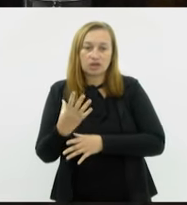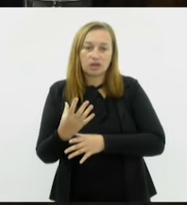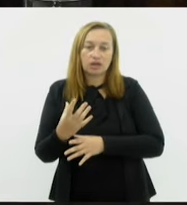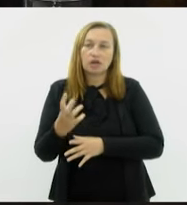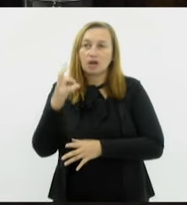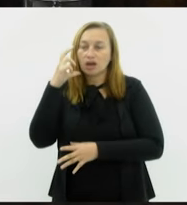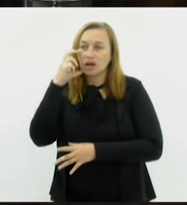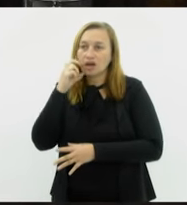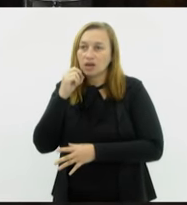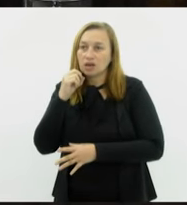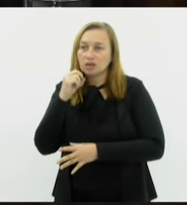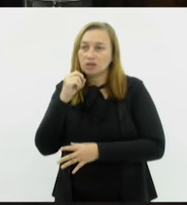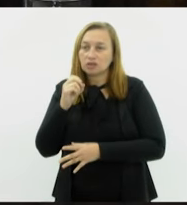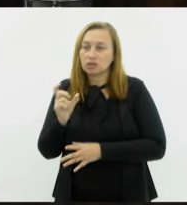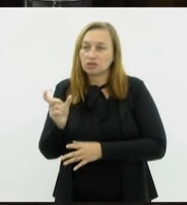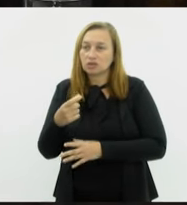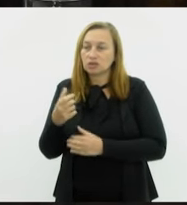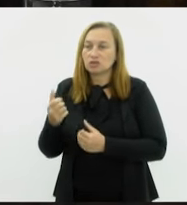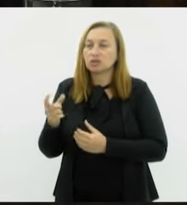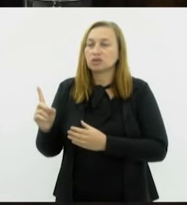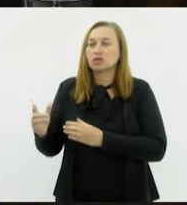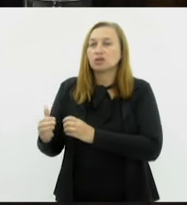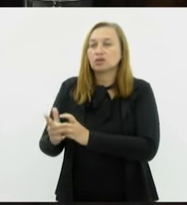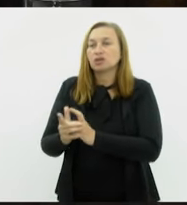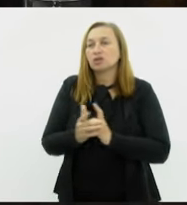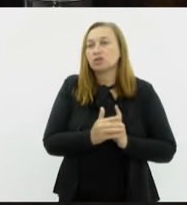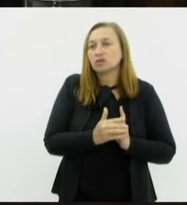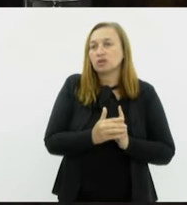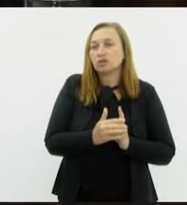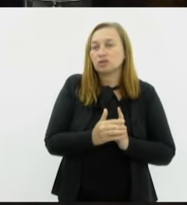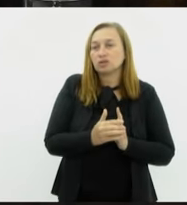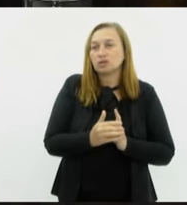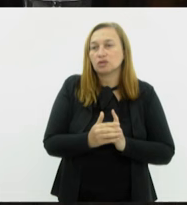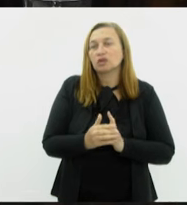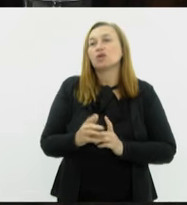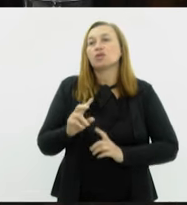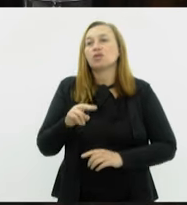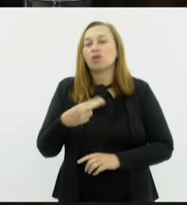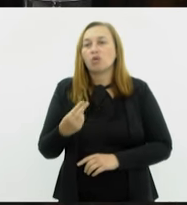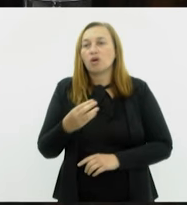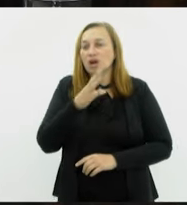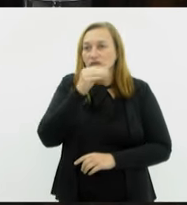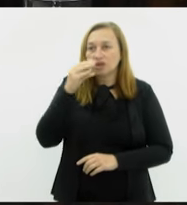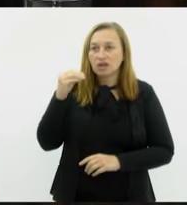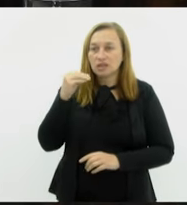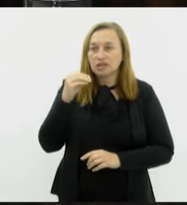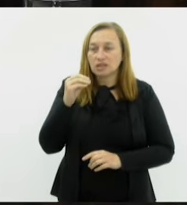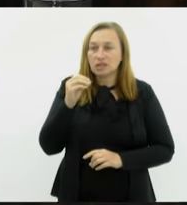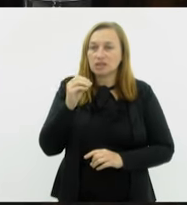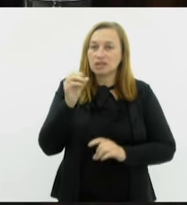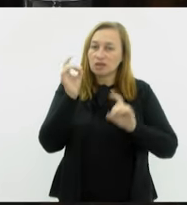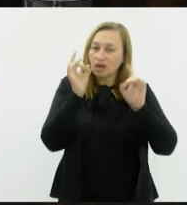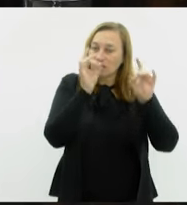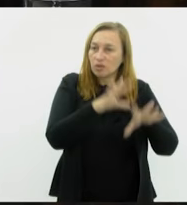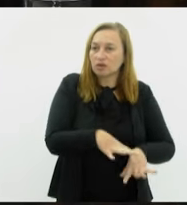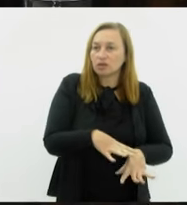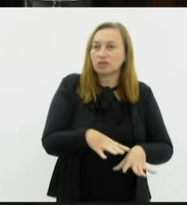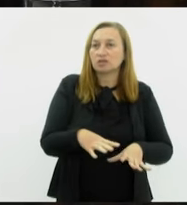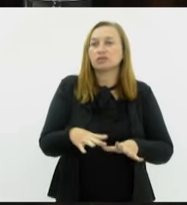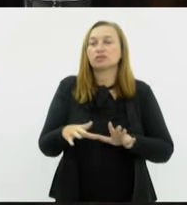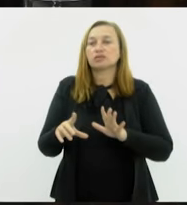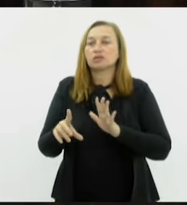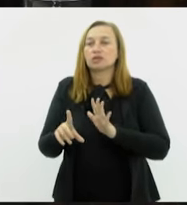para acolhimento de crianças ou adolescentes órfãos ou abandonados. Pareceres da Comissão de Indicação Legislativa